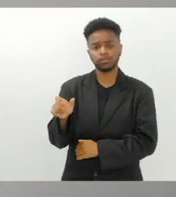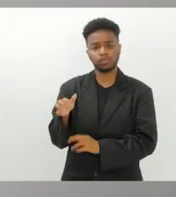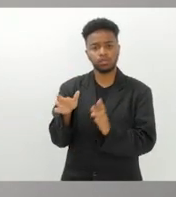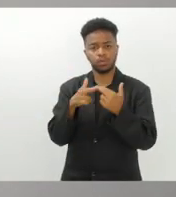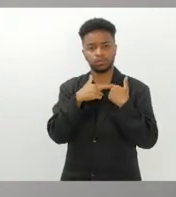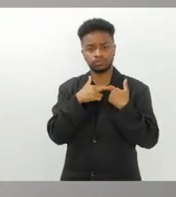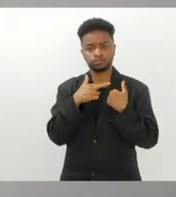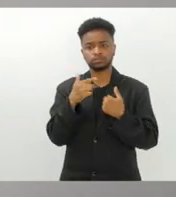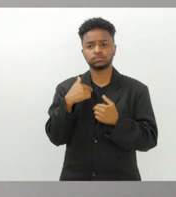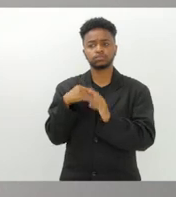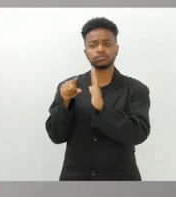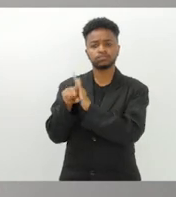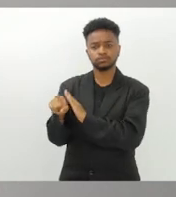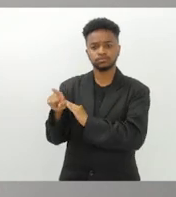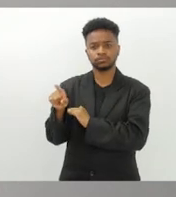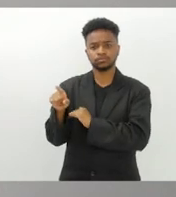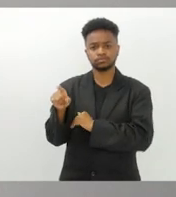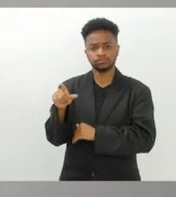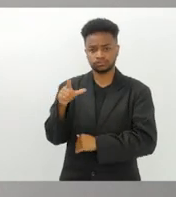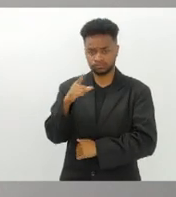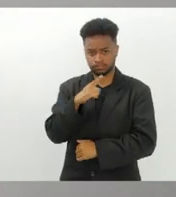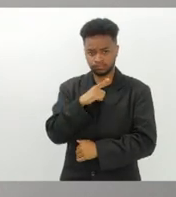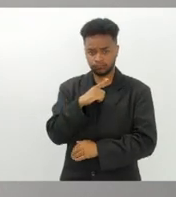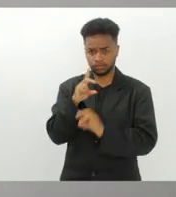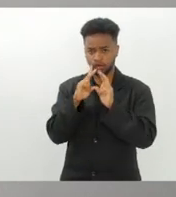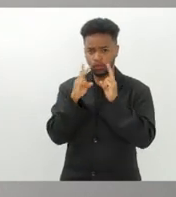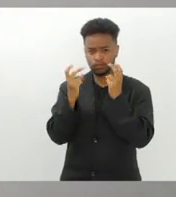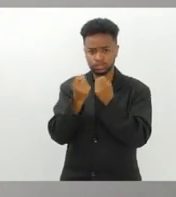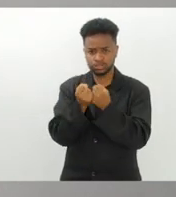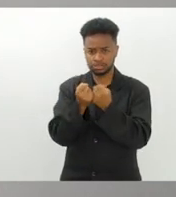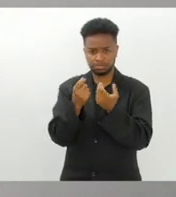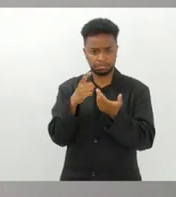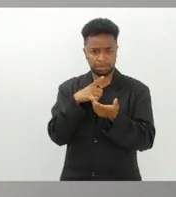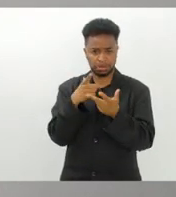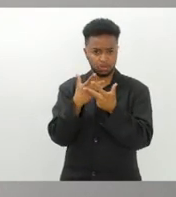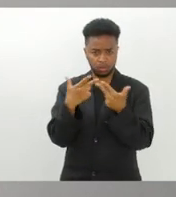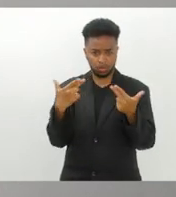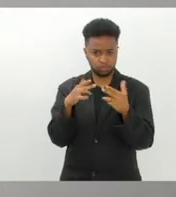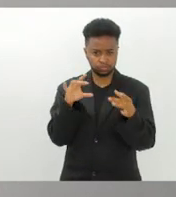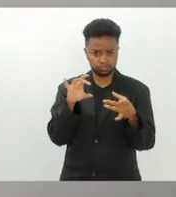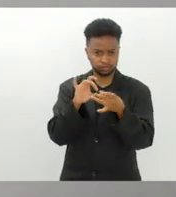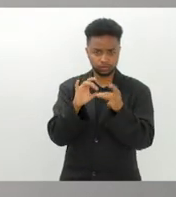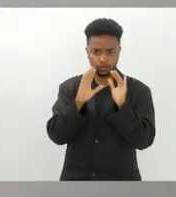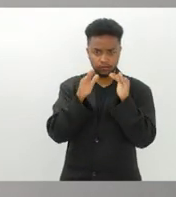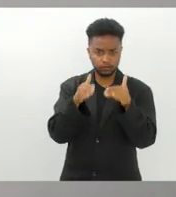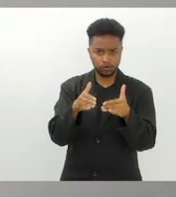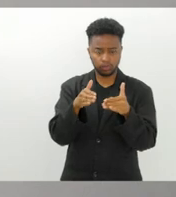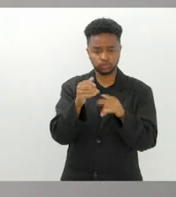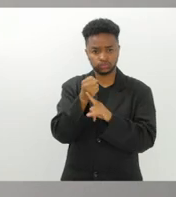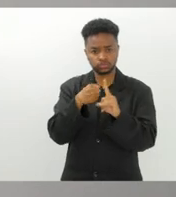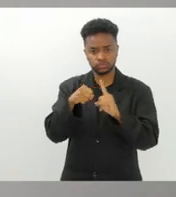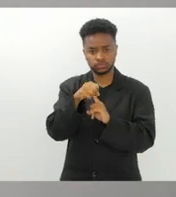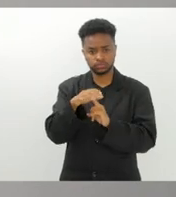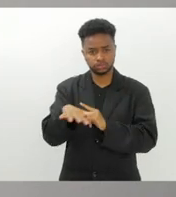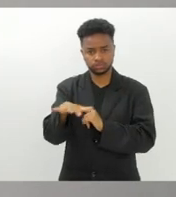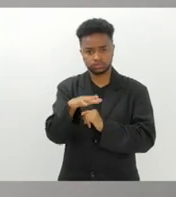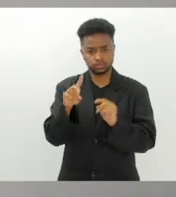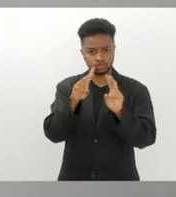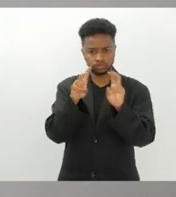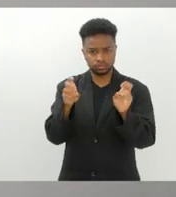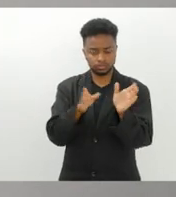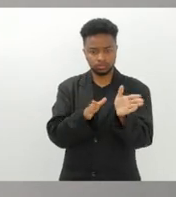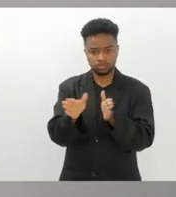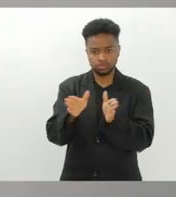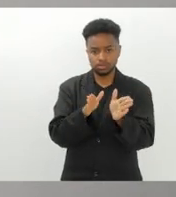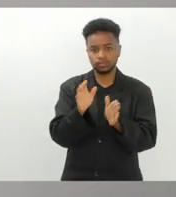responsáveis da biblioteca, perguntei assim, vocês teriam alguma oficina, alguma coisa voltada para o público, voltada para a sociedade civil, em relação à